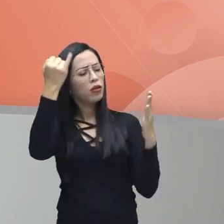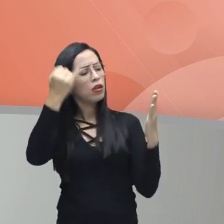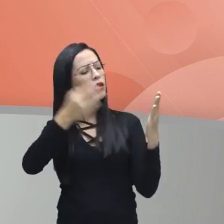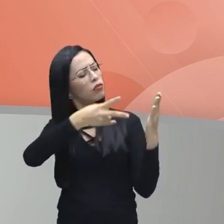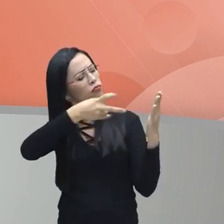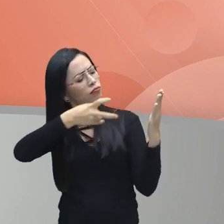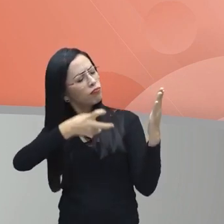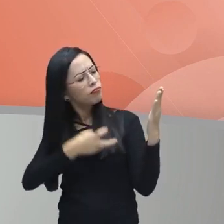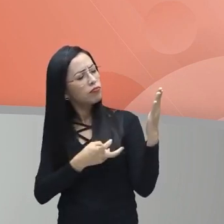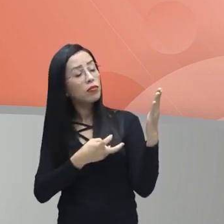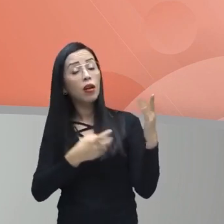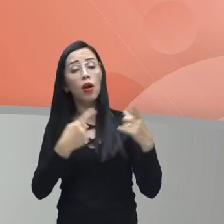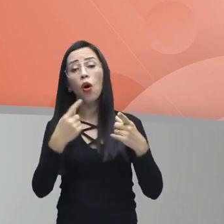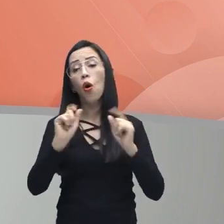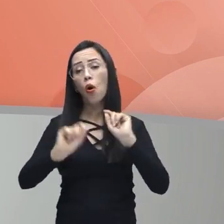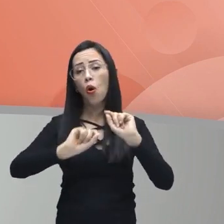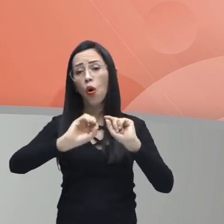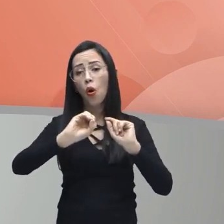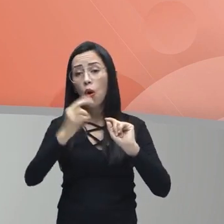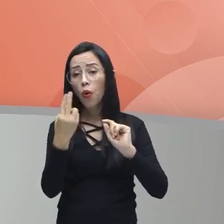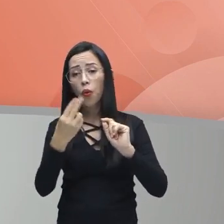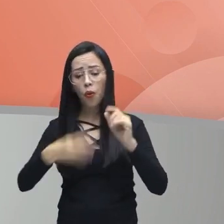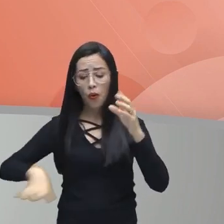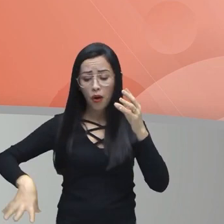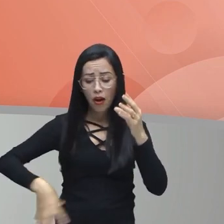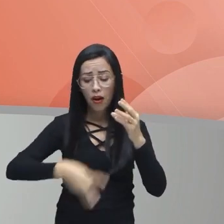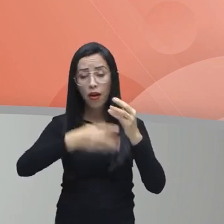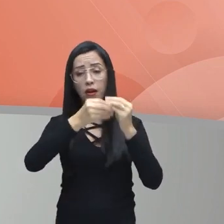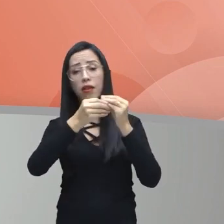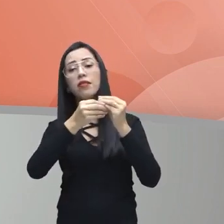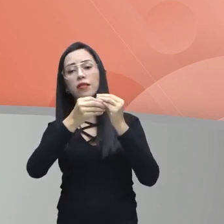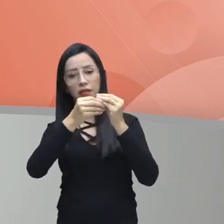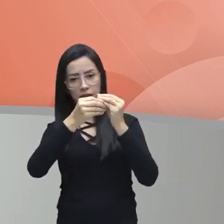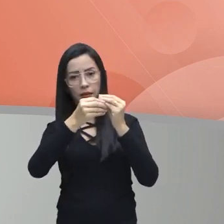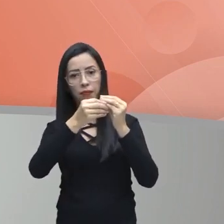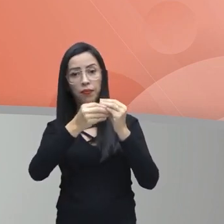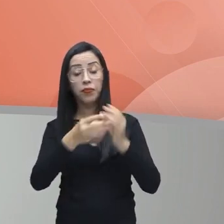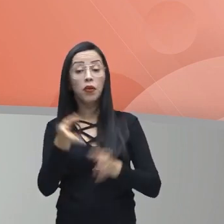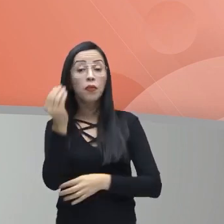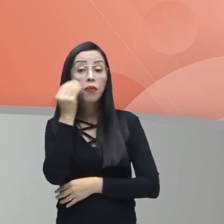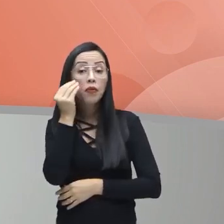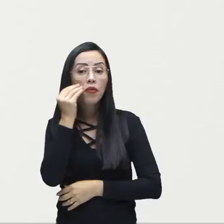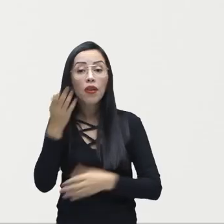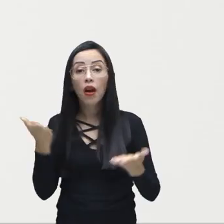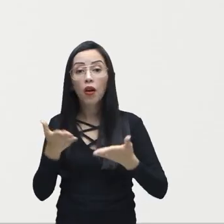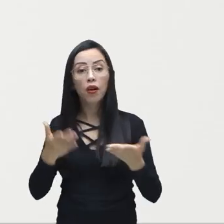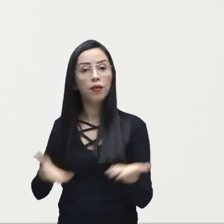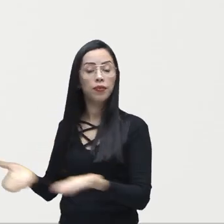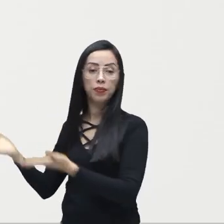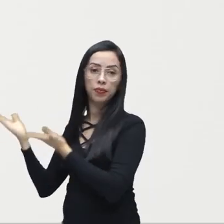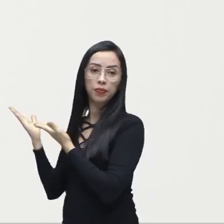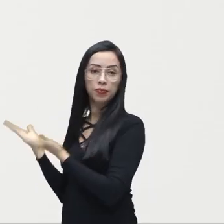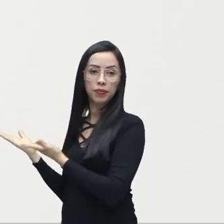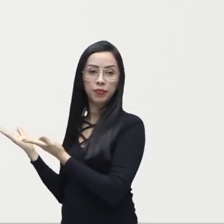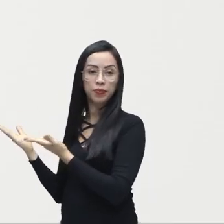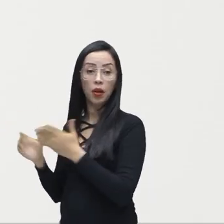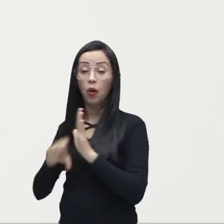digamos, para acrescentar essas informações ao parágrafo. Vamos ver agora na tela o